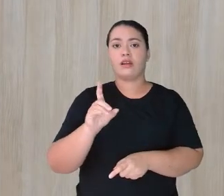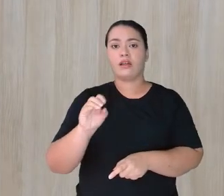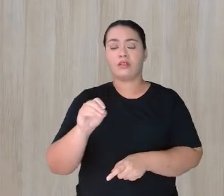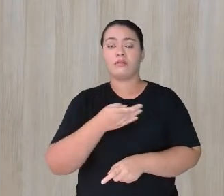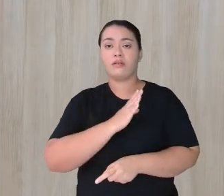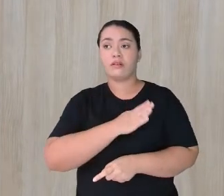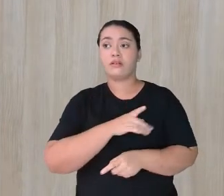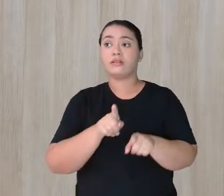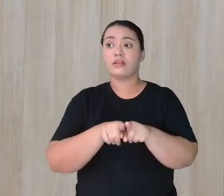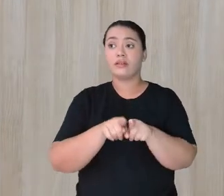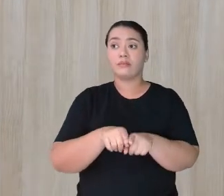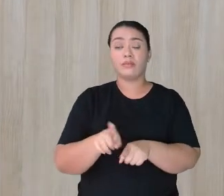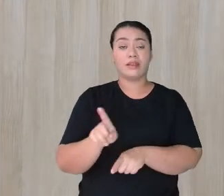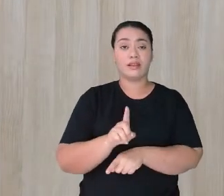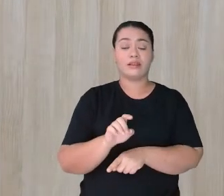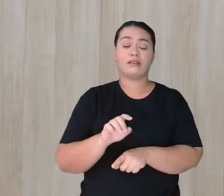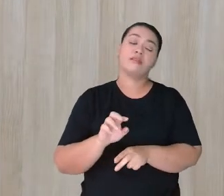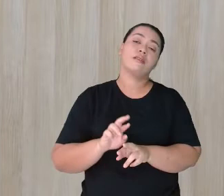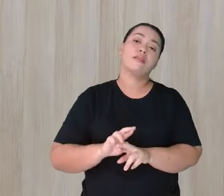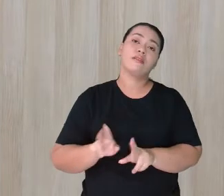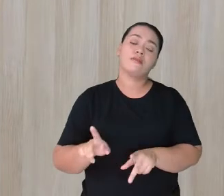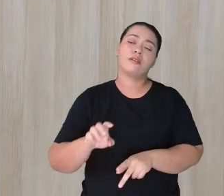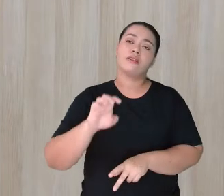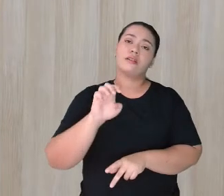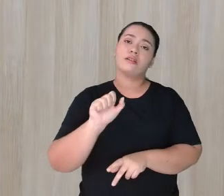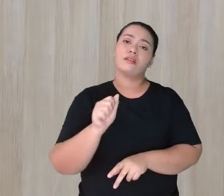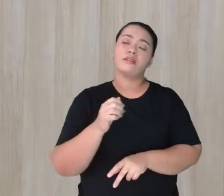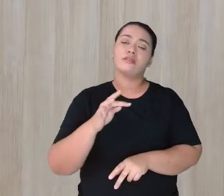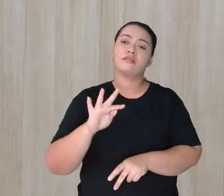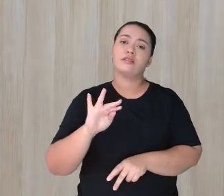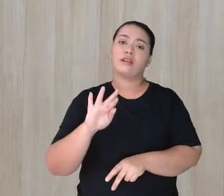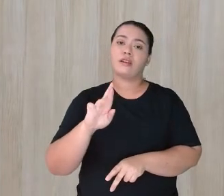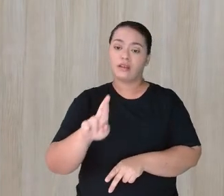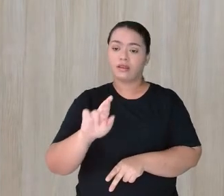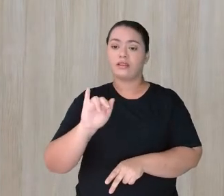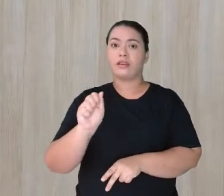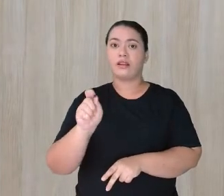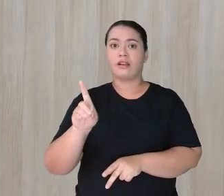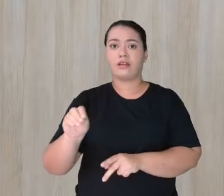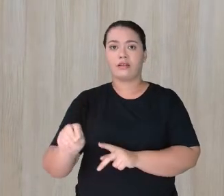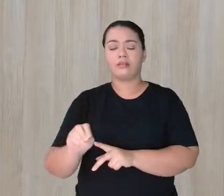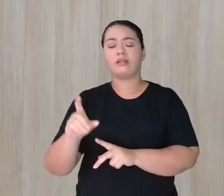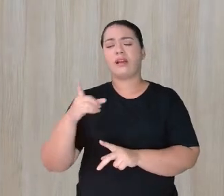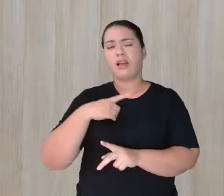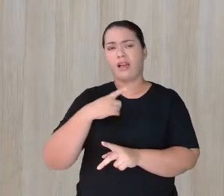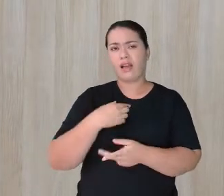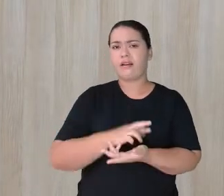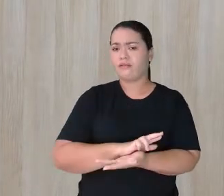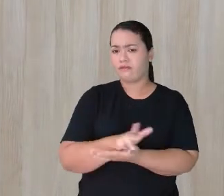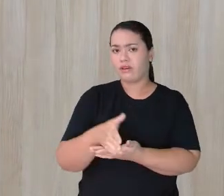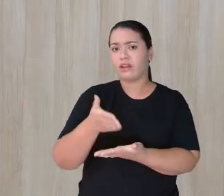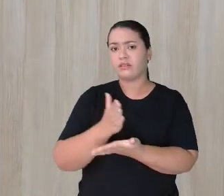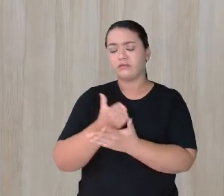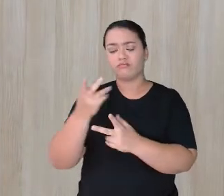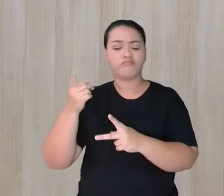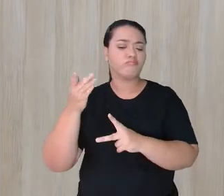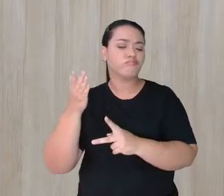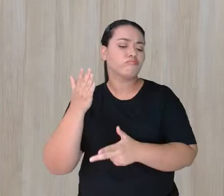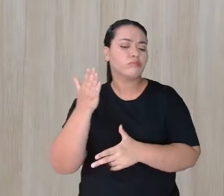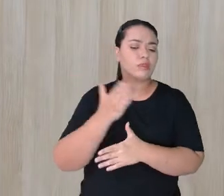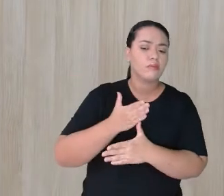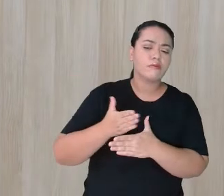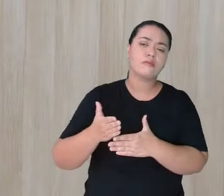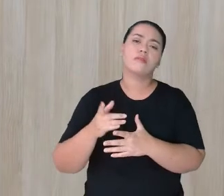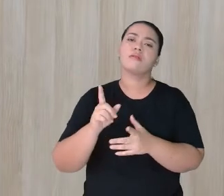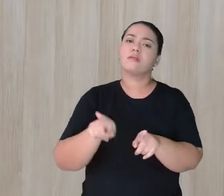Observem que todos eles têm várias divisões e várias importâncias no nosso corpo, cada